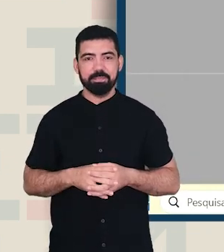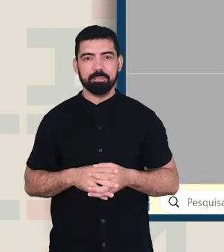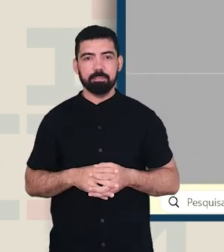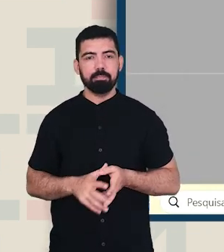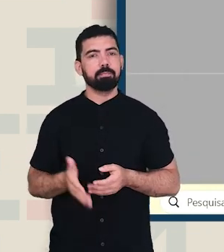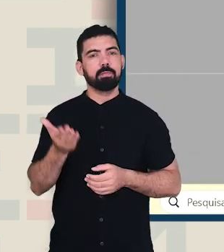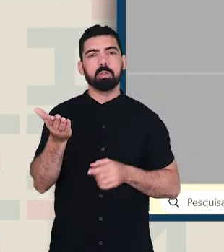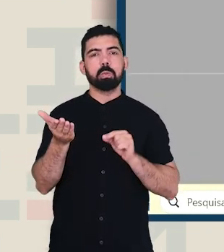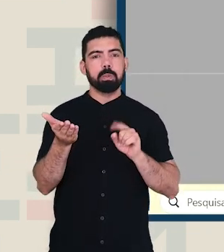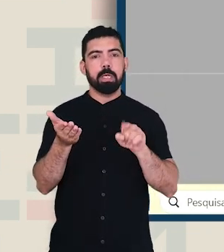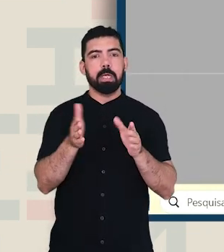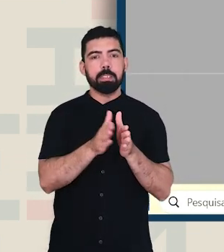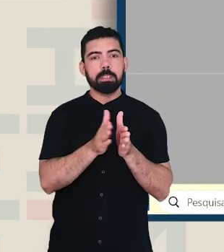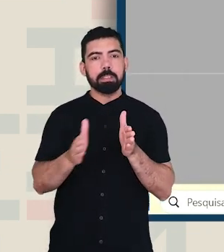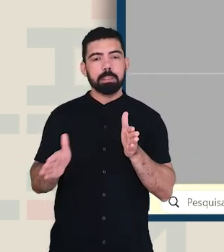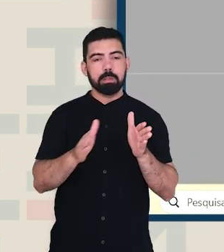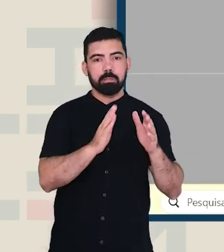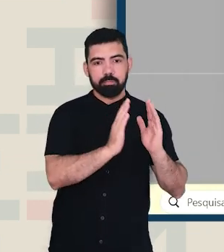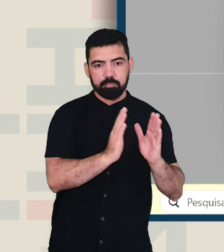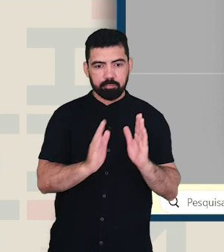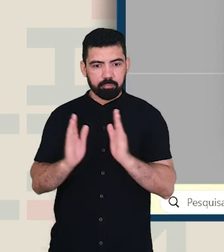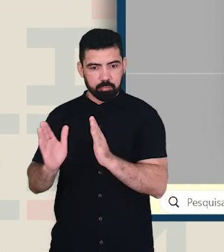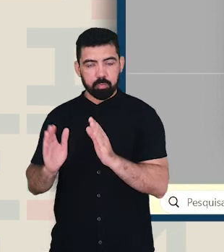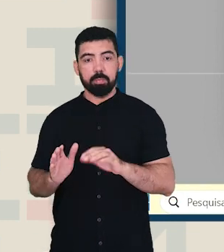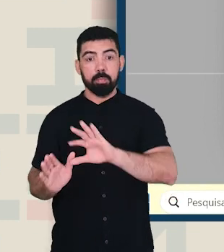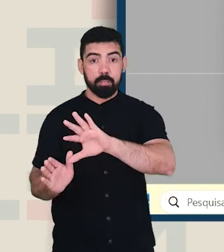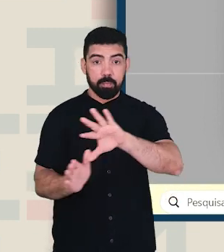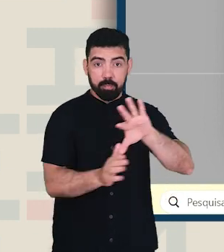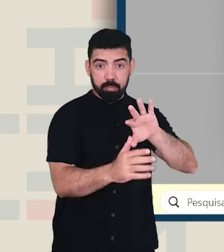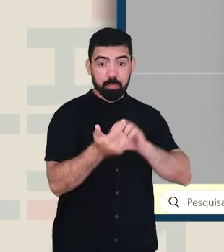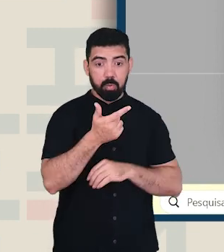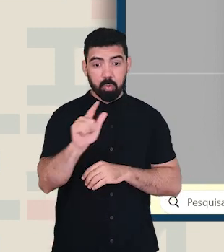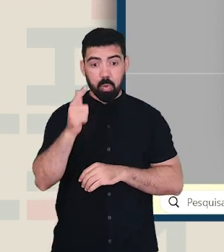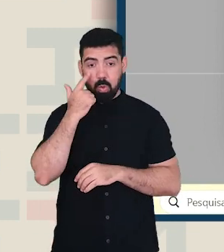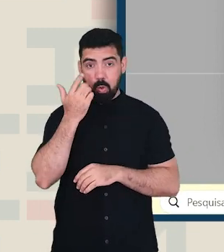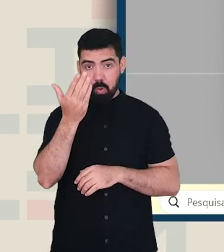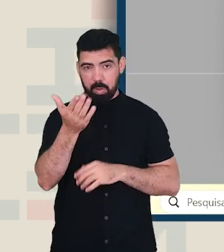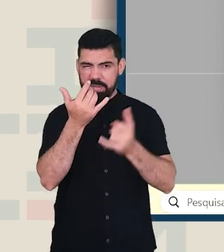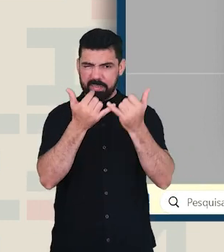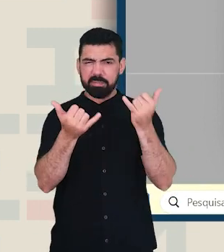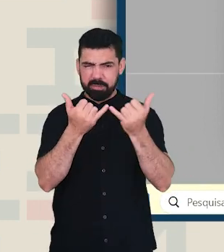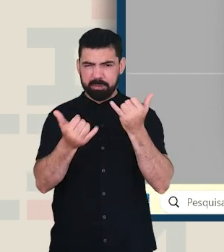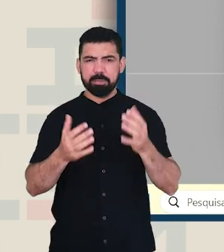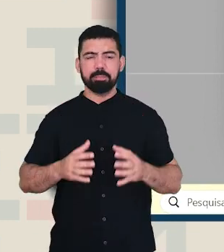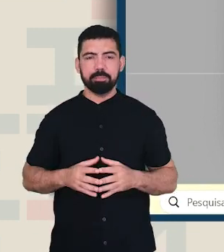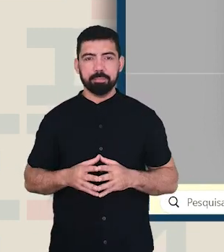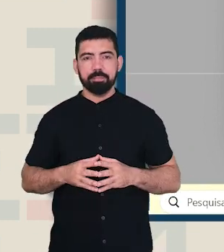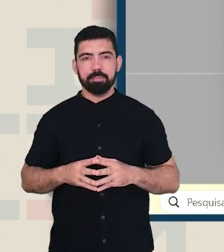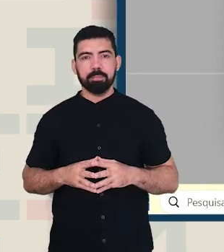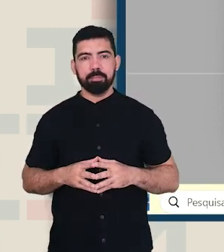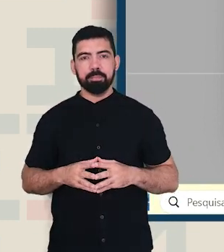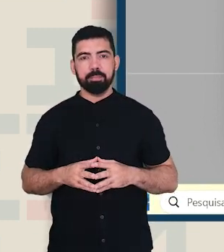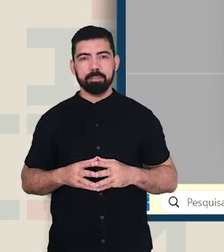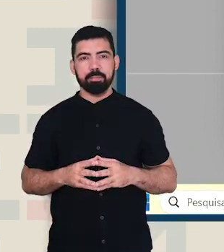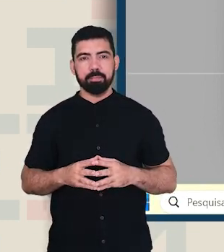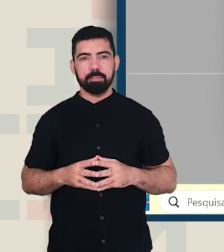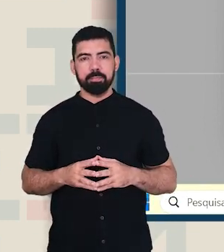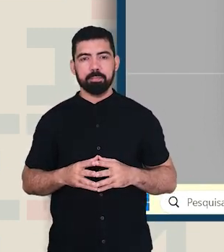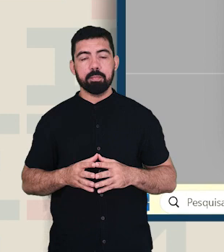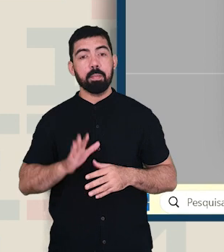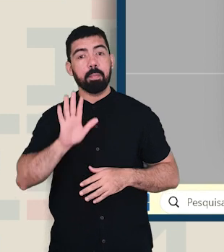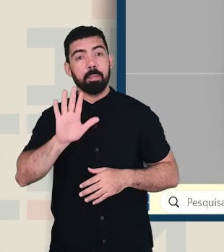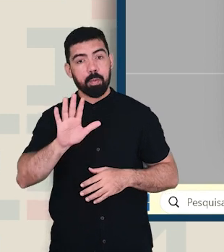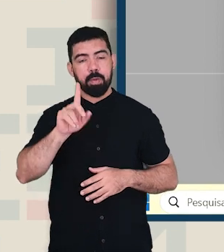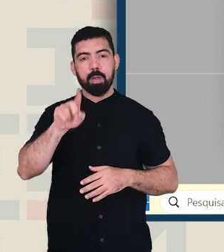Essa é uma das sequências. A outra sequência é similar, pero ao invés de trabalhar